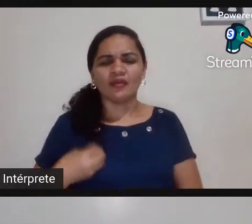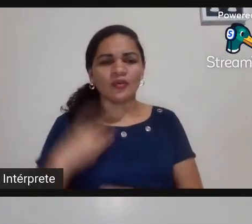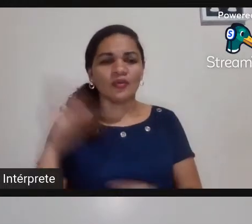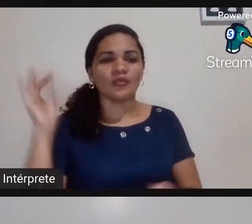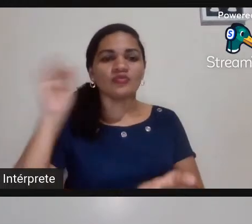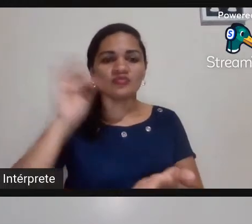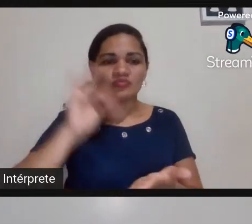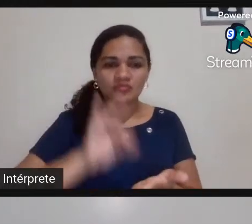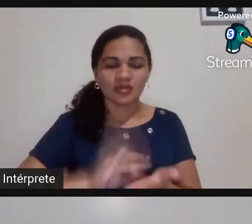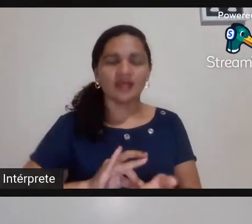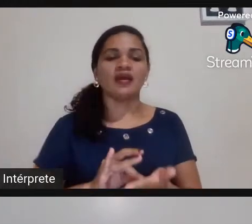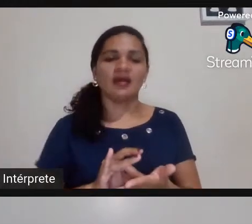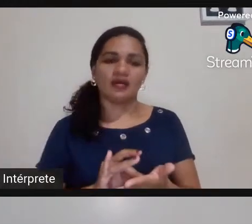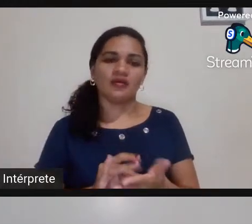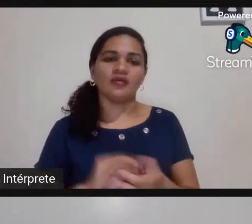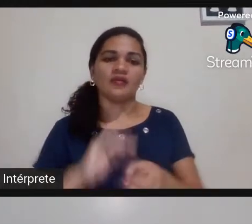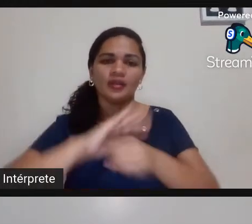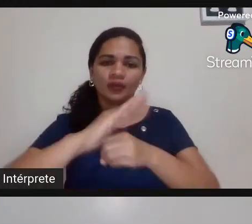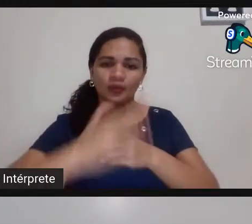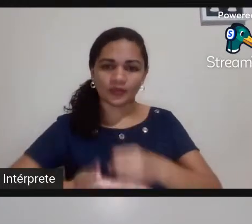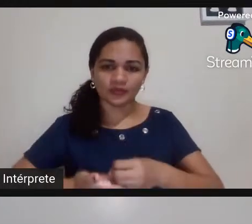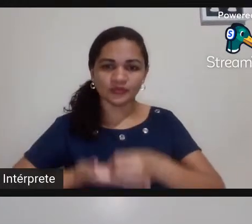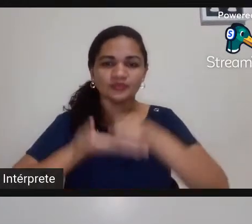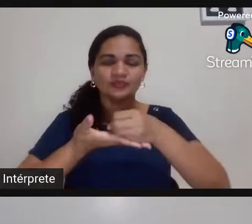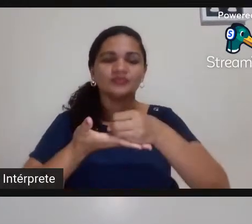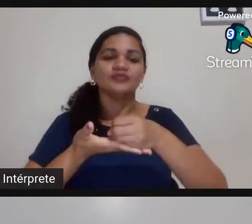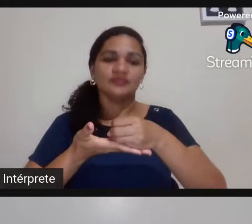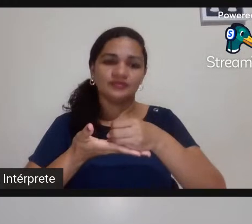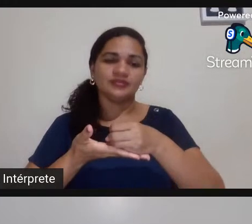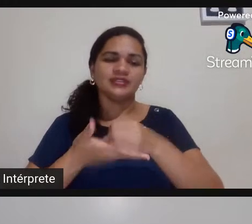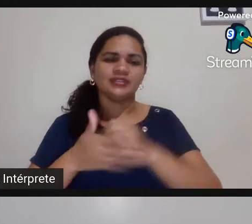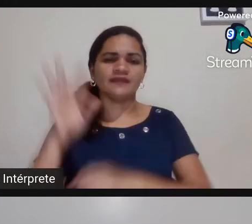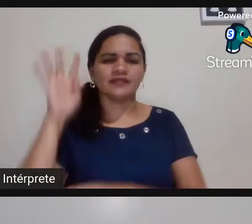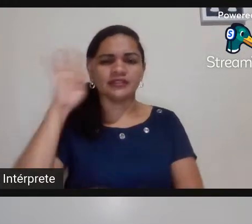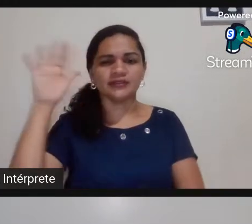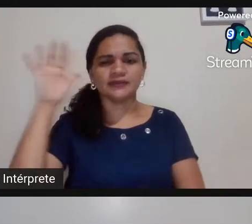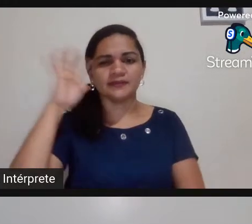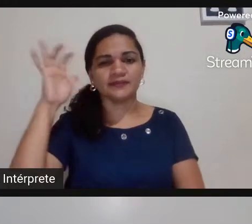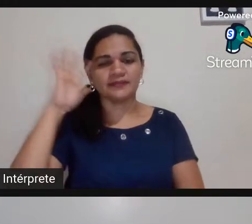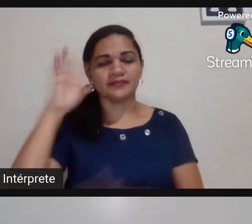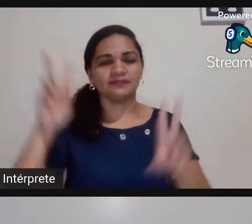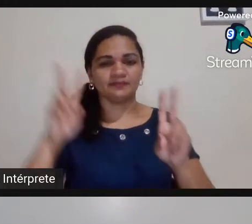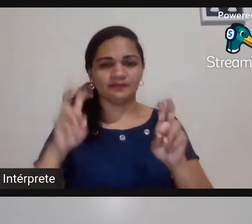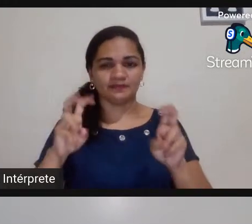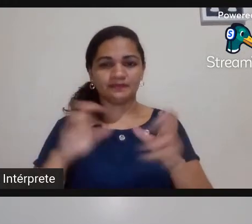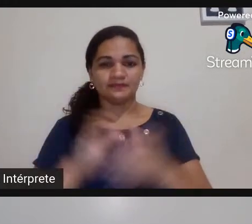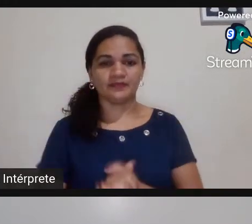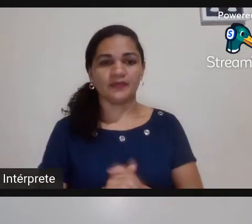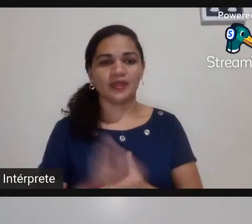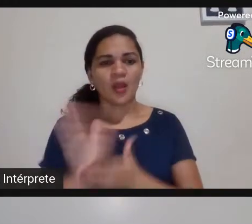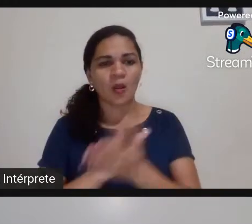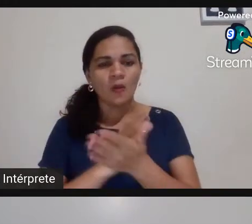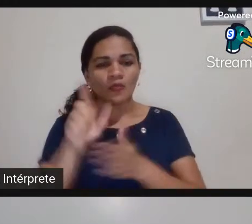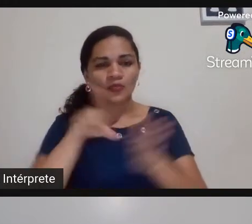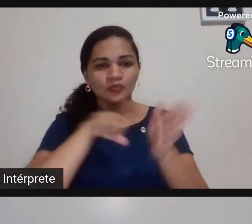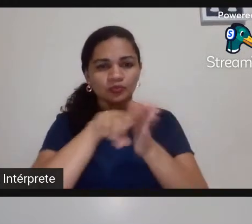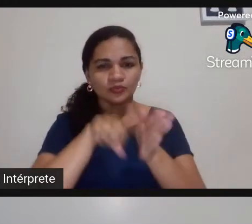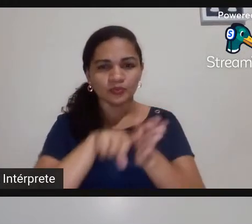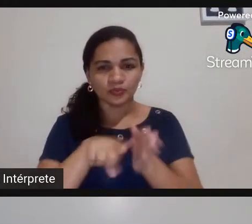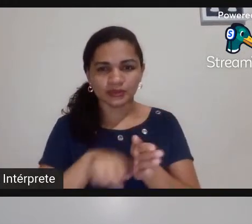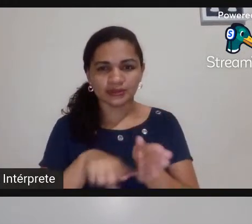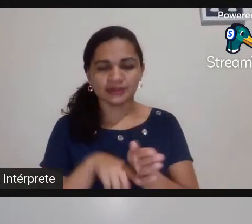consumo sustentável a gente refletir sobre essas questões é então nós vamos trazer algumas perguntas e temáticas